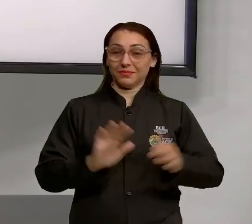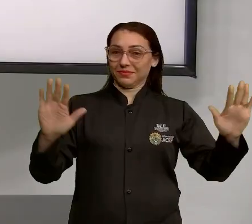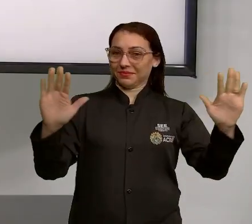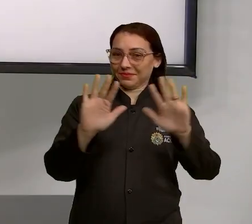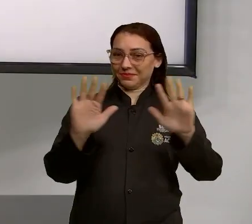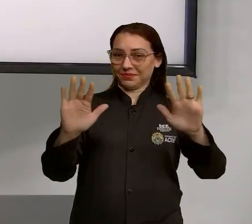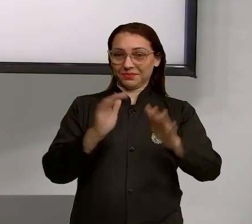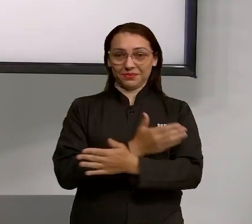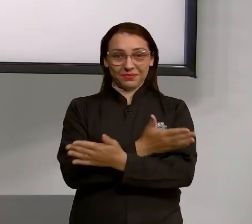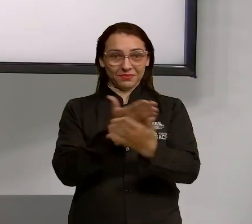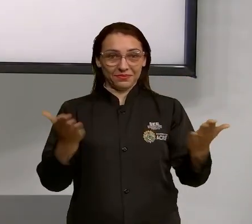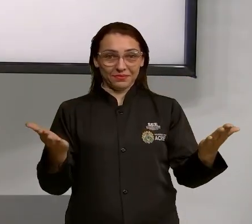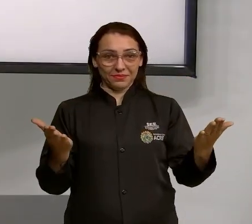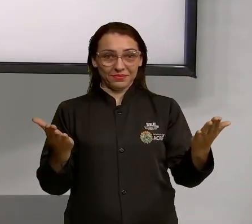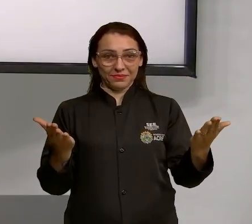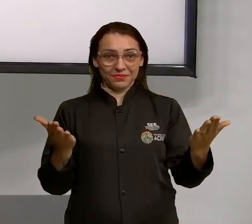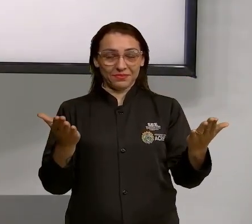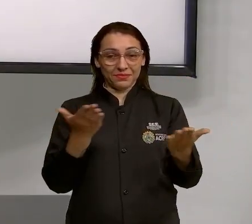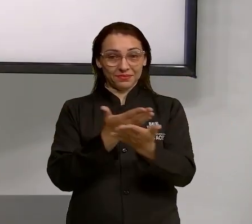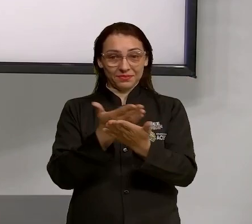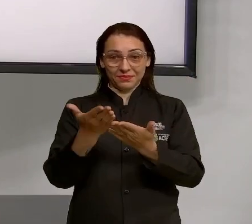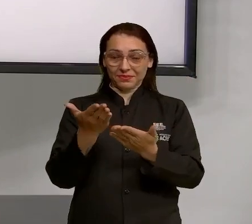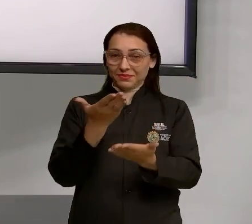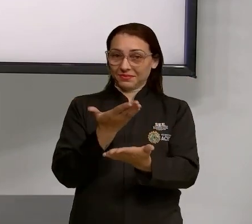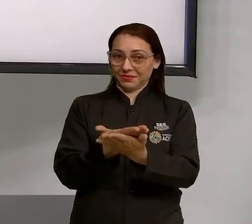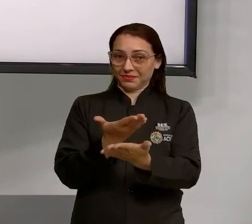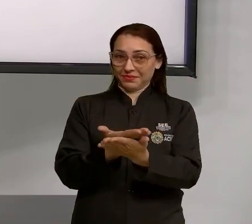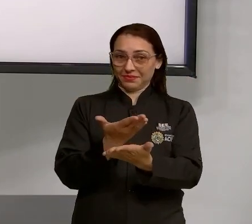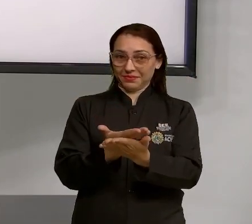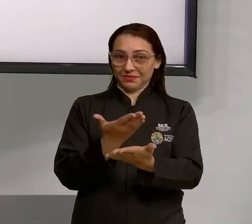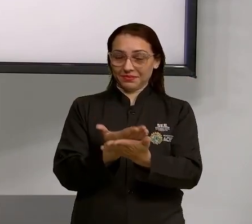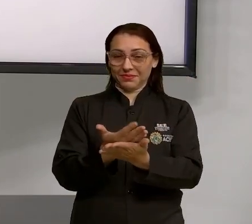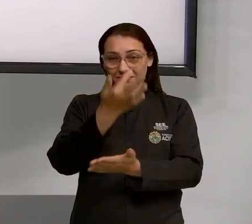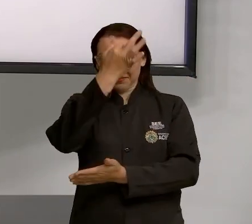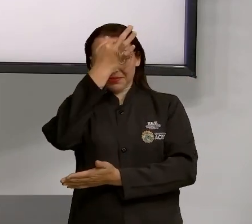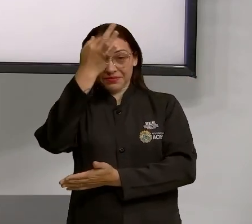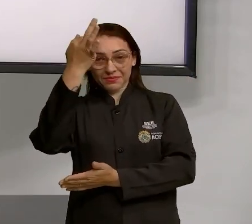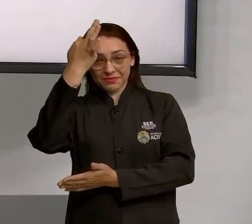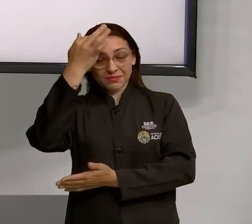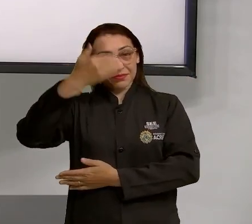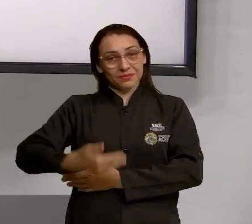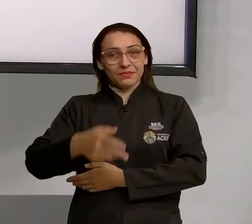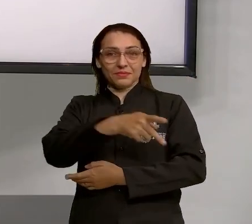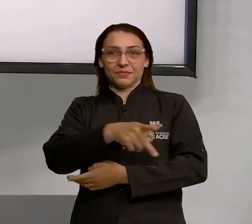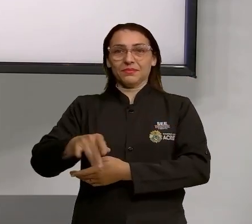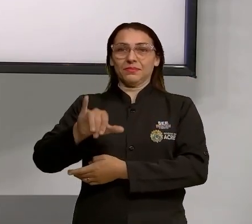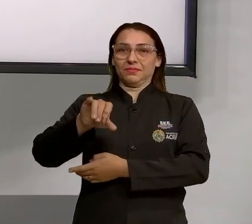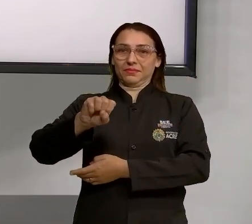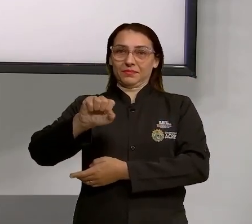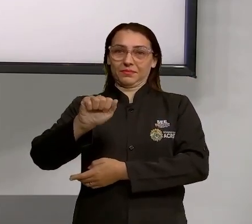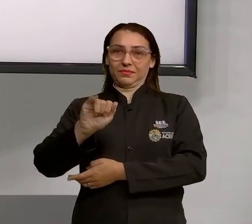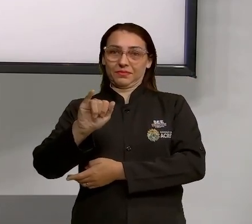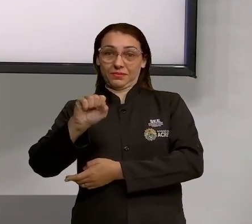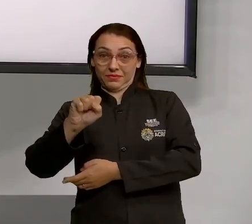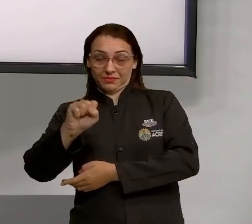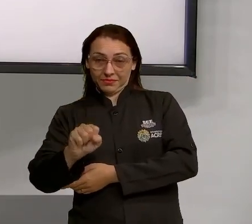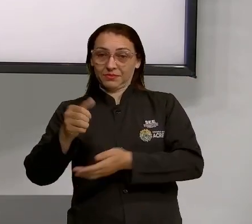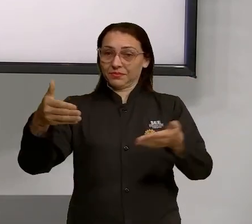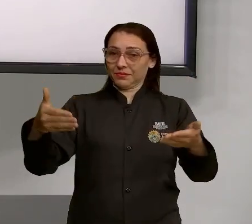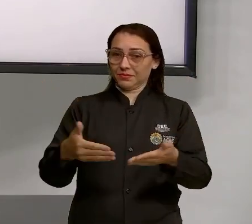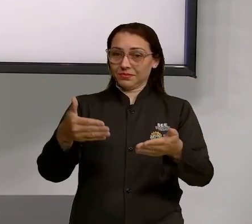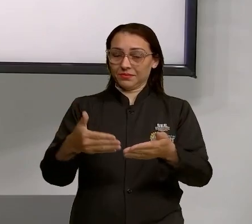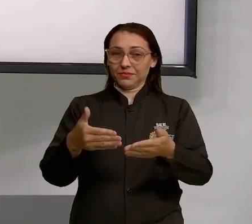Olá, pessoal. Iniciando mais uma aula de filosofia, sou o professor Isaías. Hoje nós